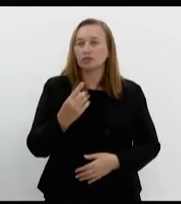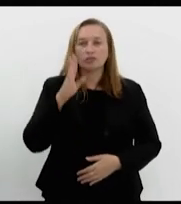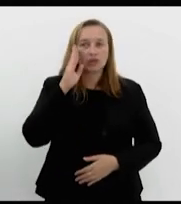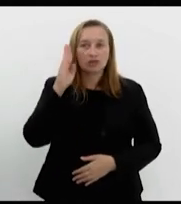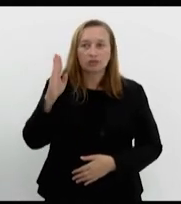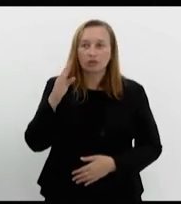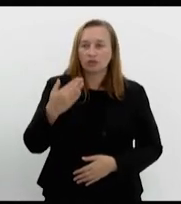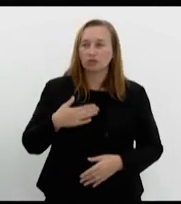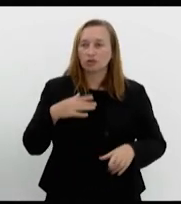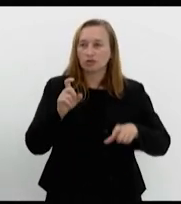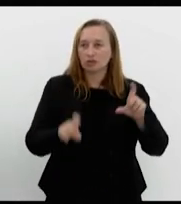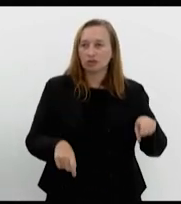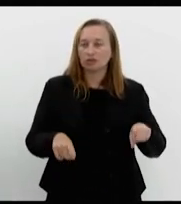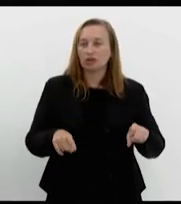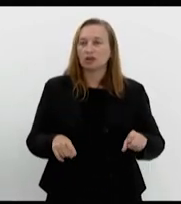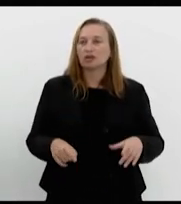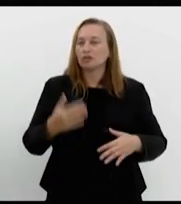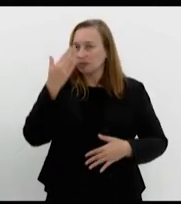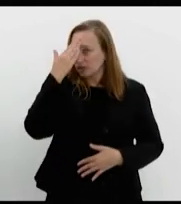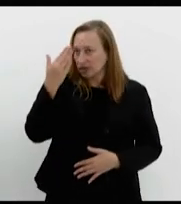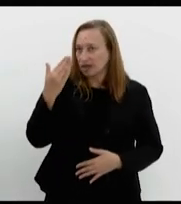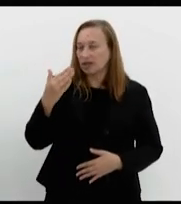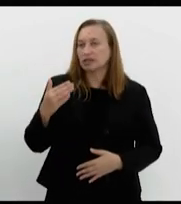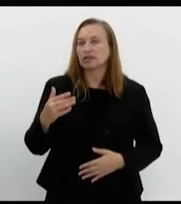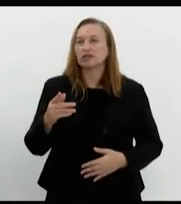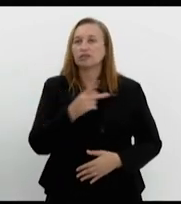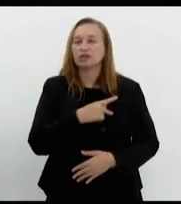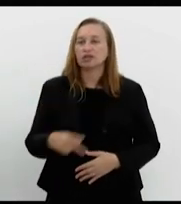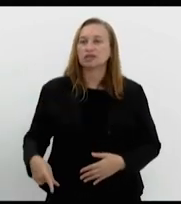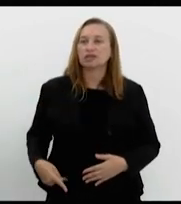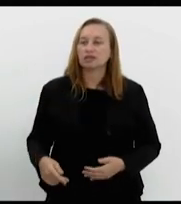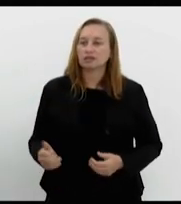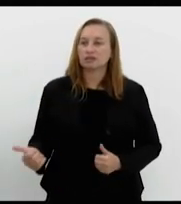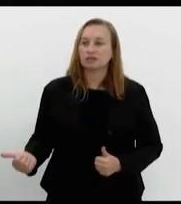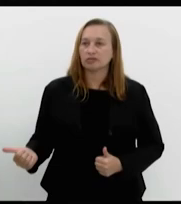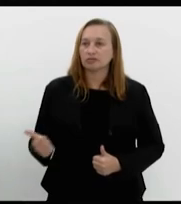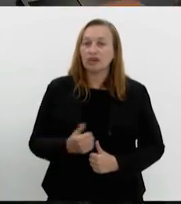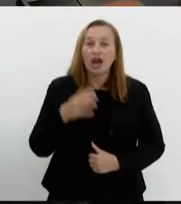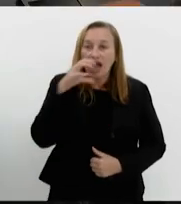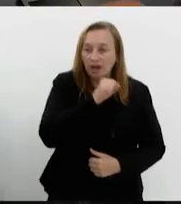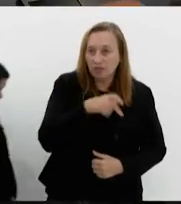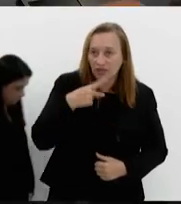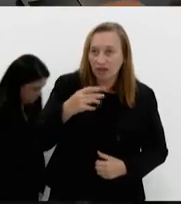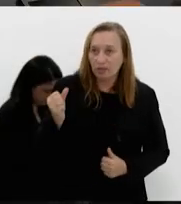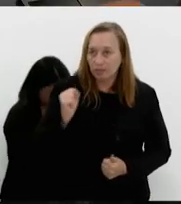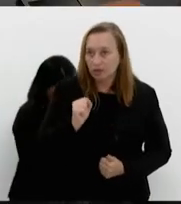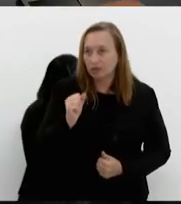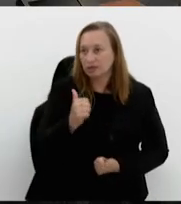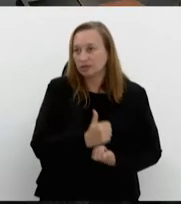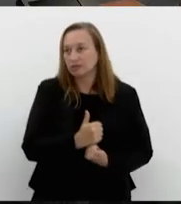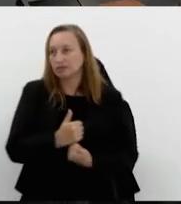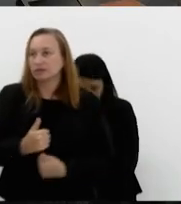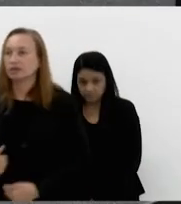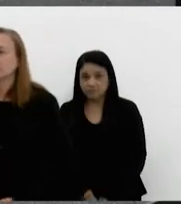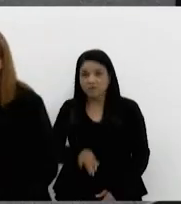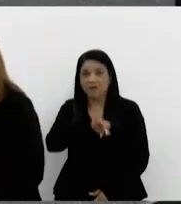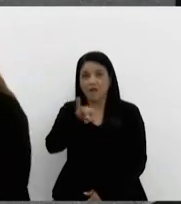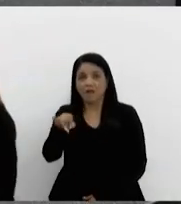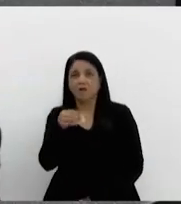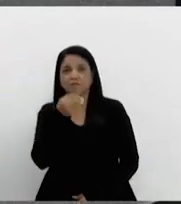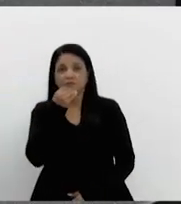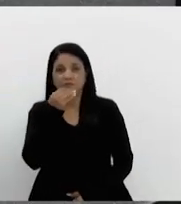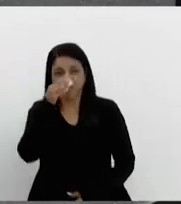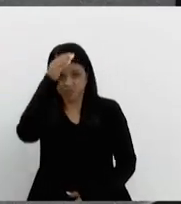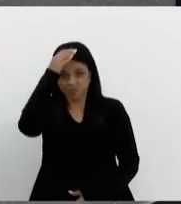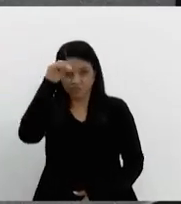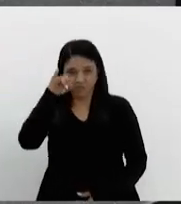do meu mandato. É isso, obrigada, presidenta. Vossa Excelência me concede um rapidíssimo parte. Sim, rapidamente, claro. Muito rápido. Aproveitar que a deputada Tia